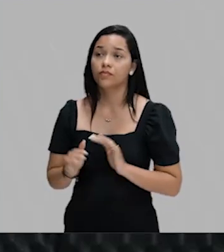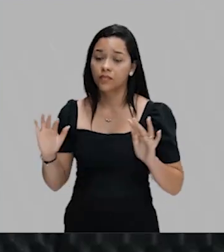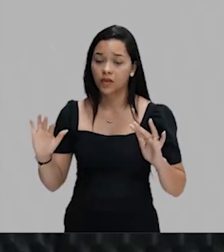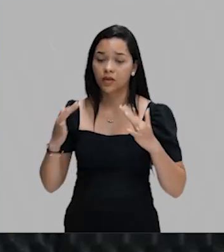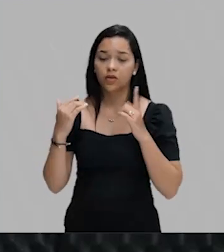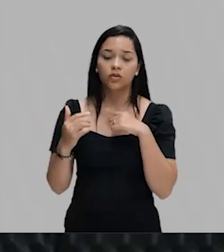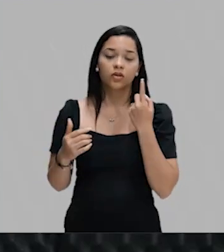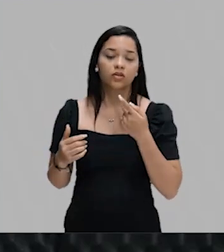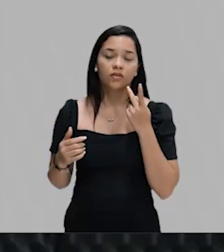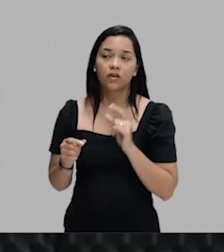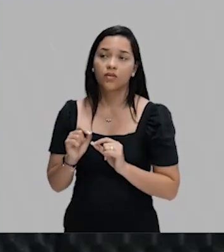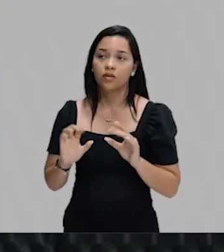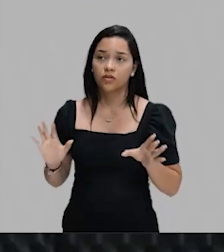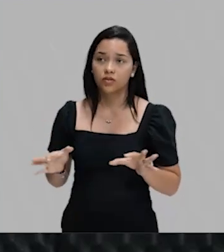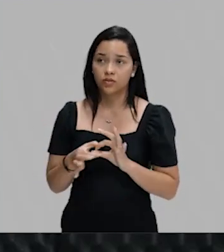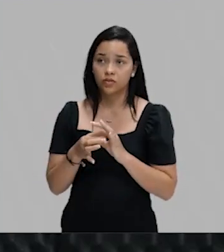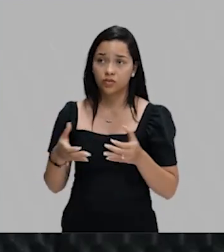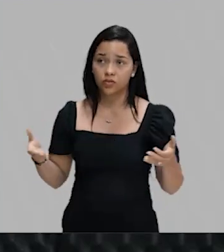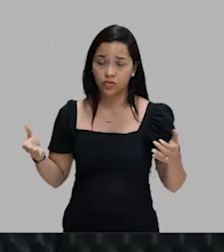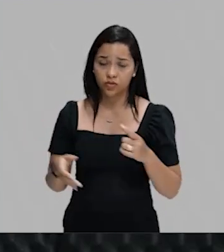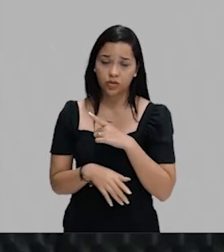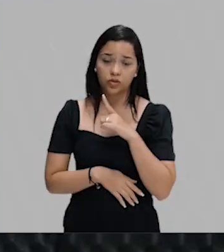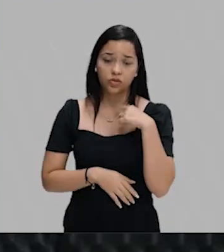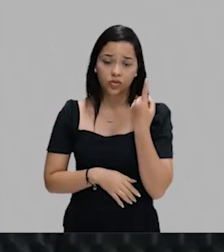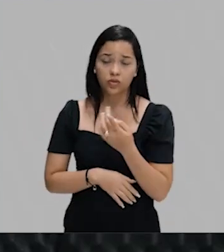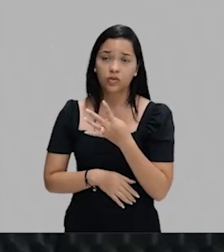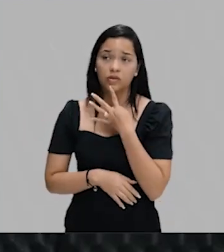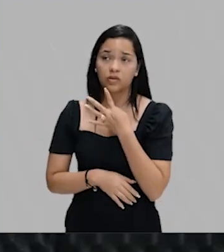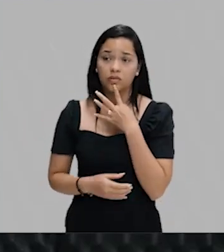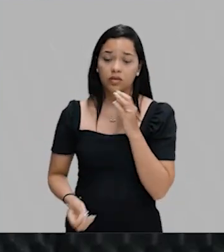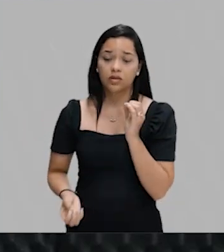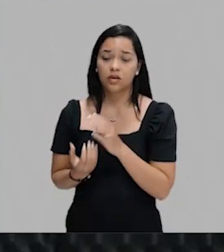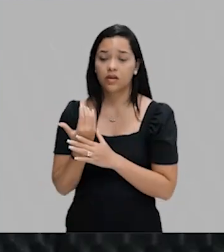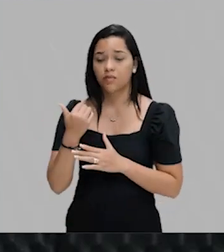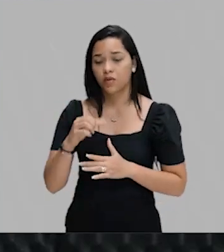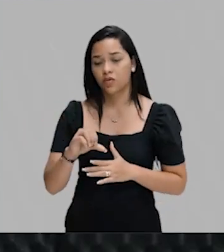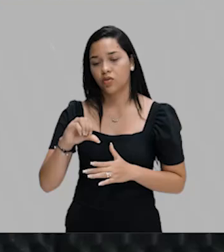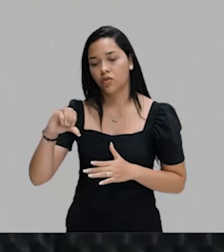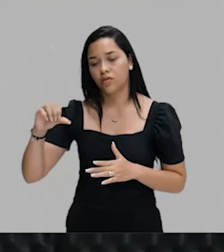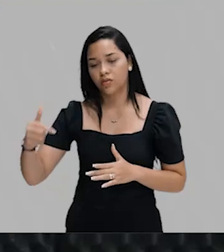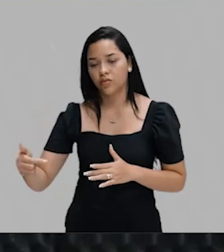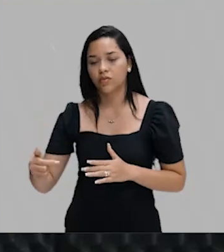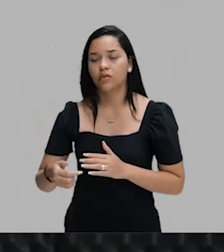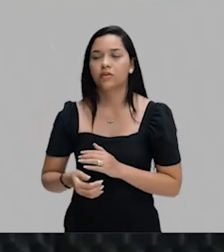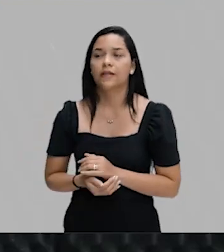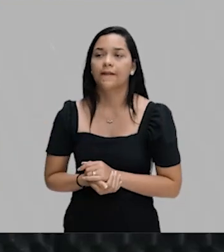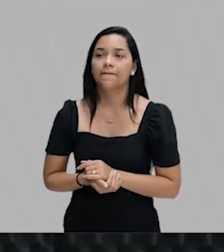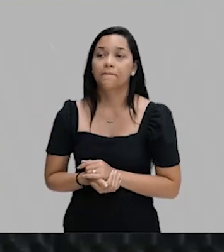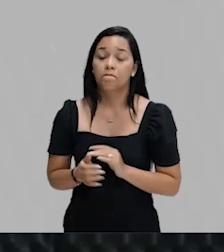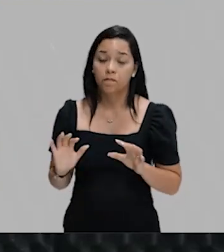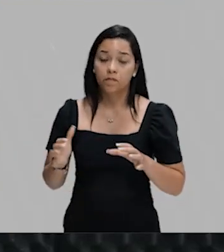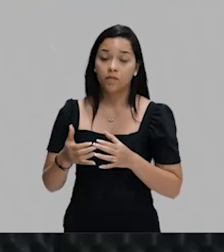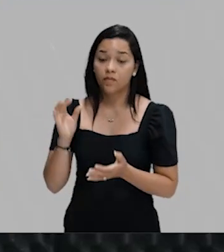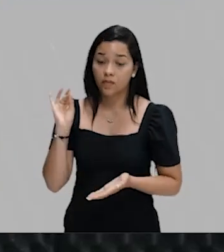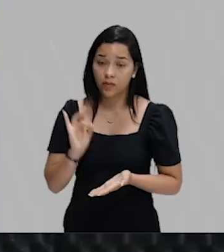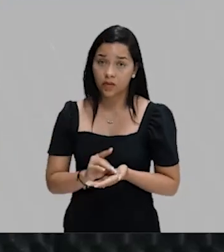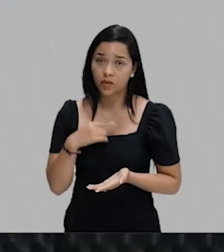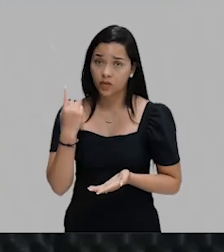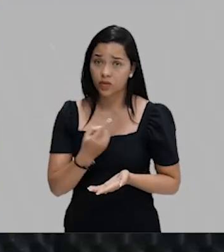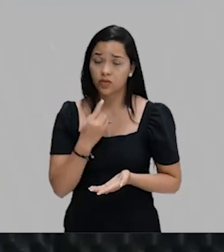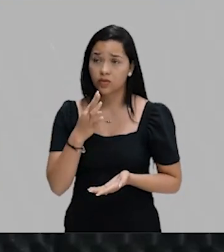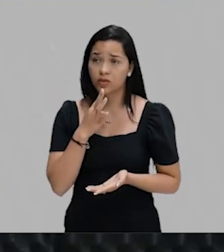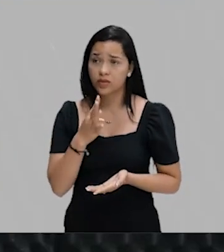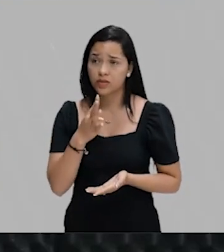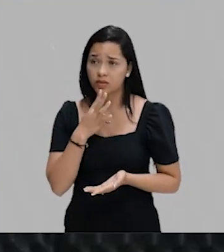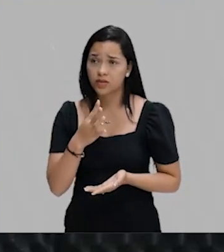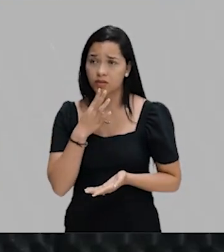atenção. Quando a gente fala de União Europeia atualmente, como conhecemos, ela foi criada em 1992. Tá certo? A União Europeia, de fato, como conhecemos, o